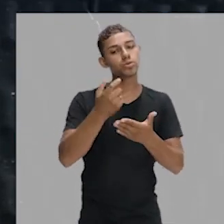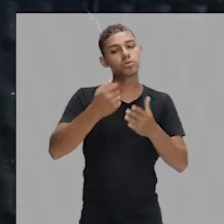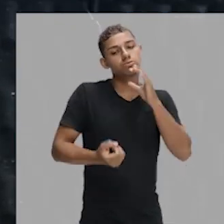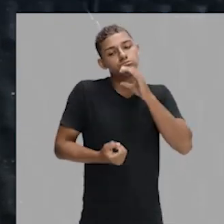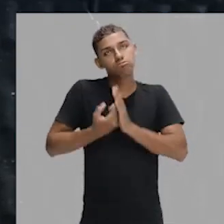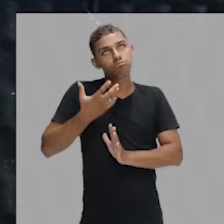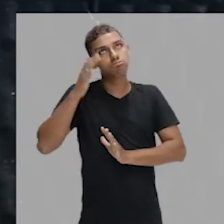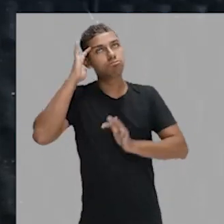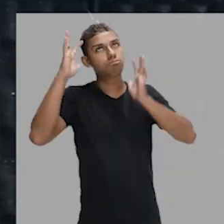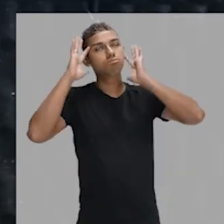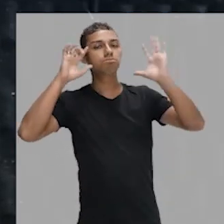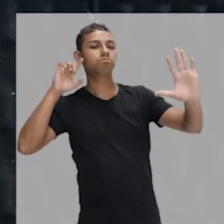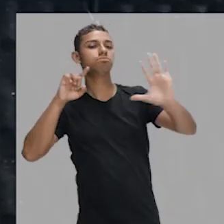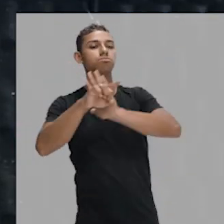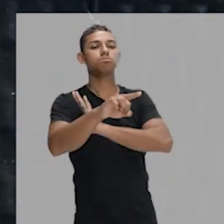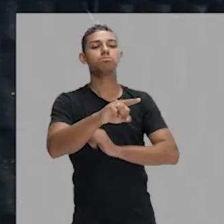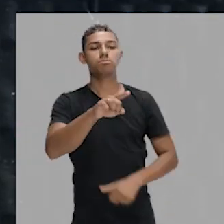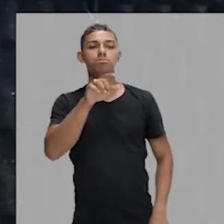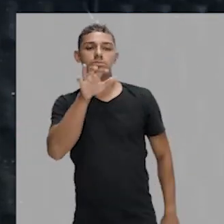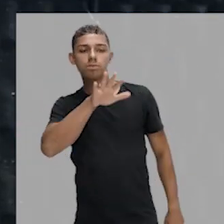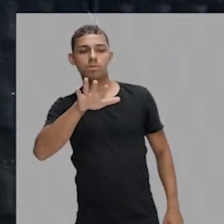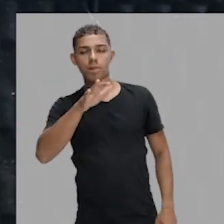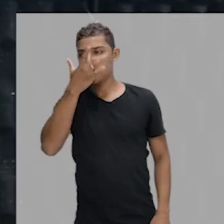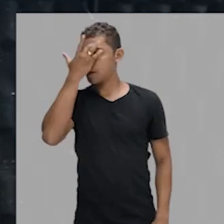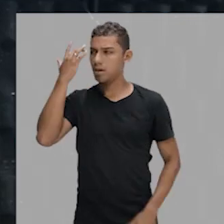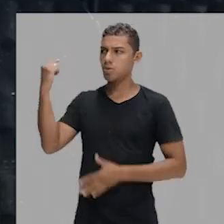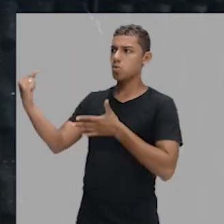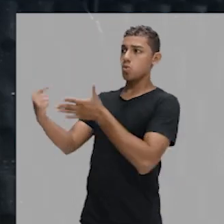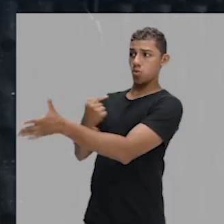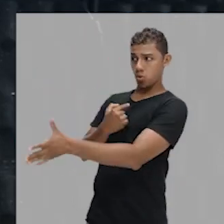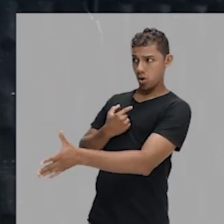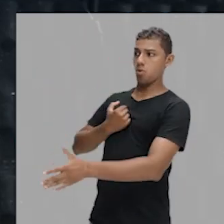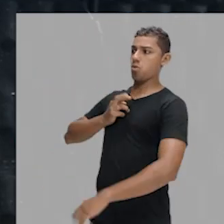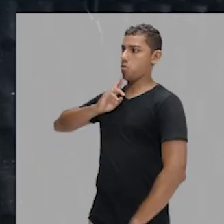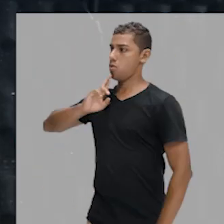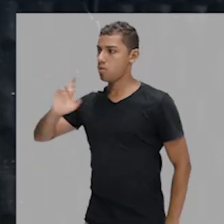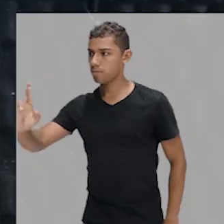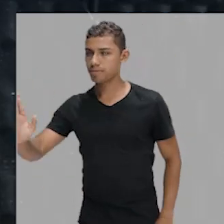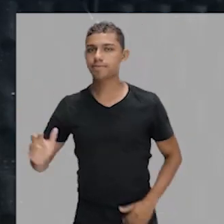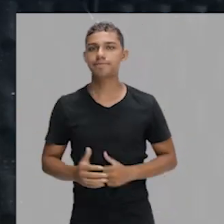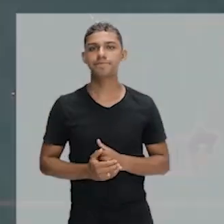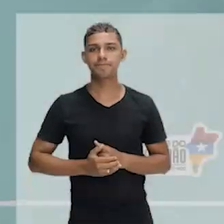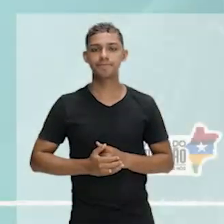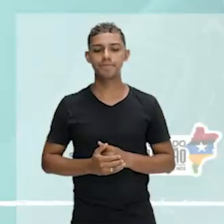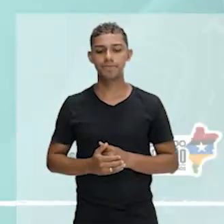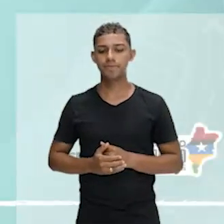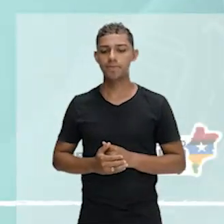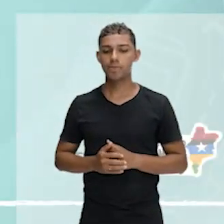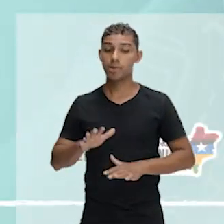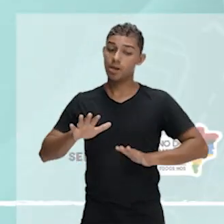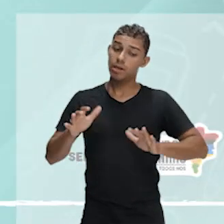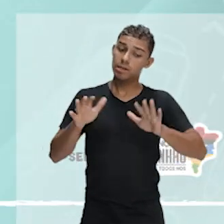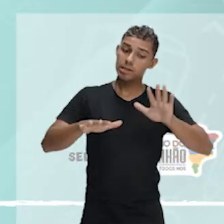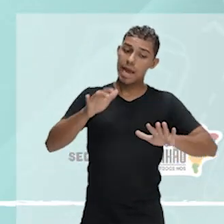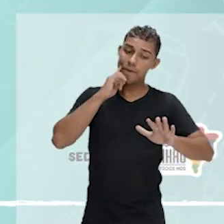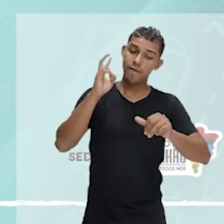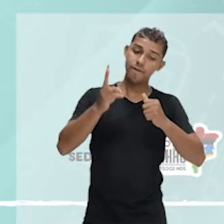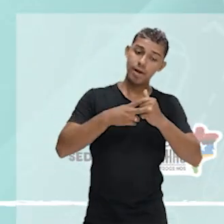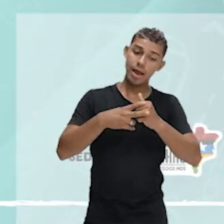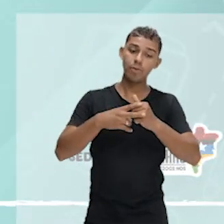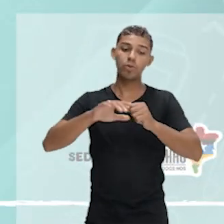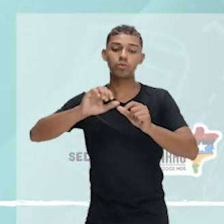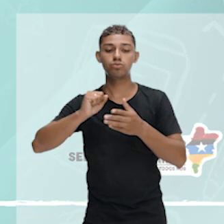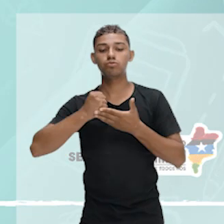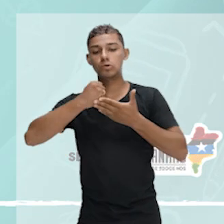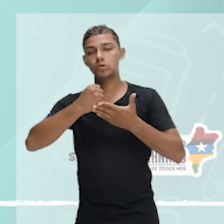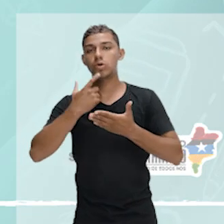para criar uma pergunta ou para criar uma forma interrogativa. No caso dos verbos auxiliares, é importante vocês